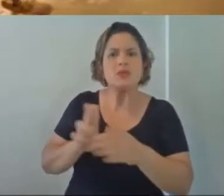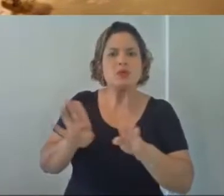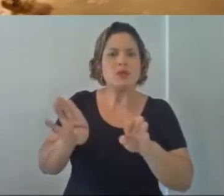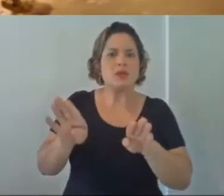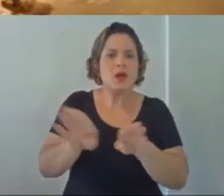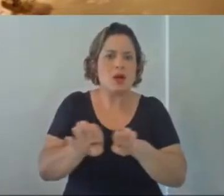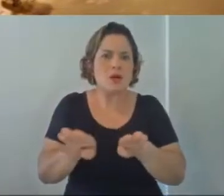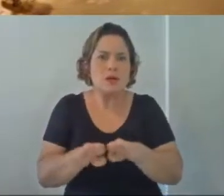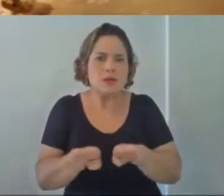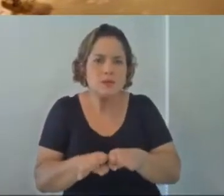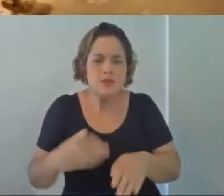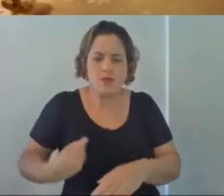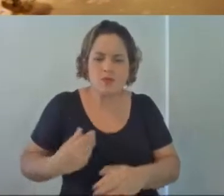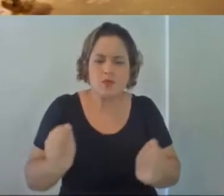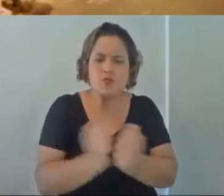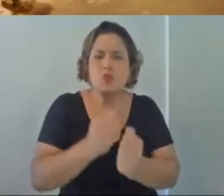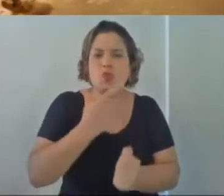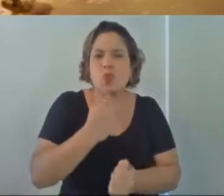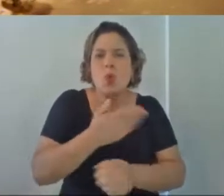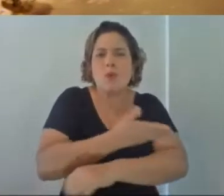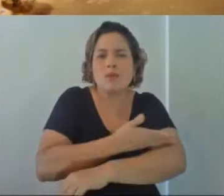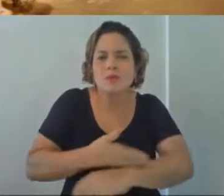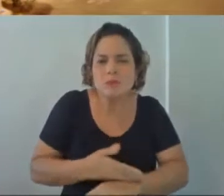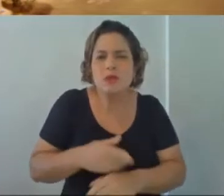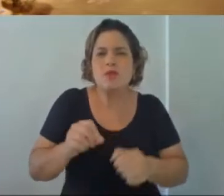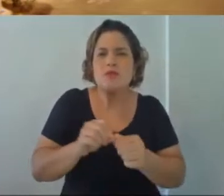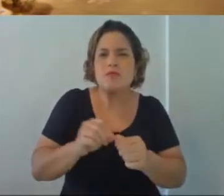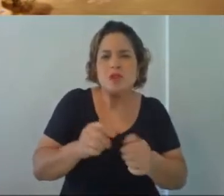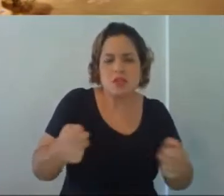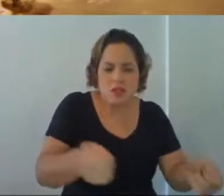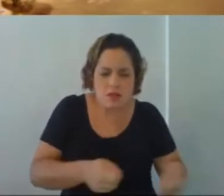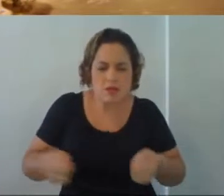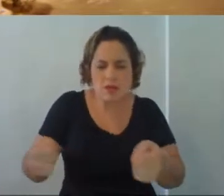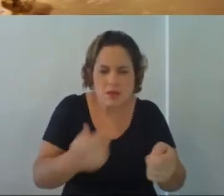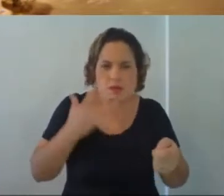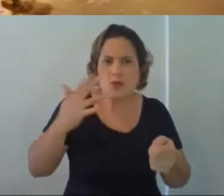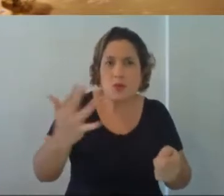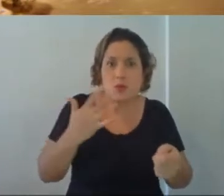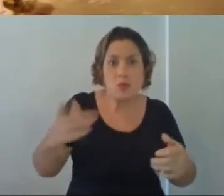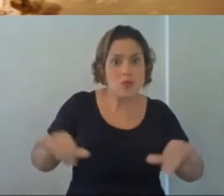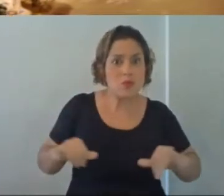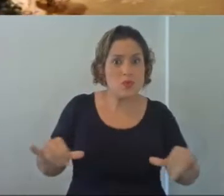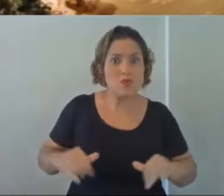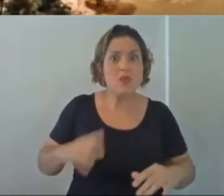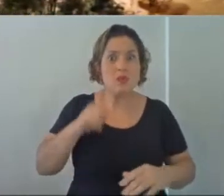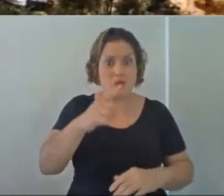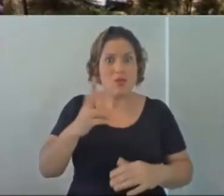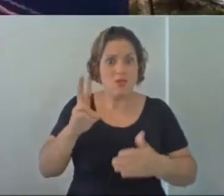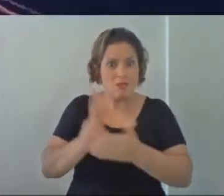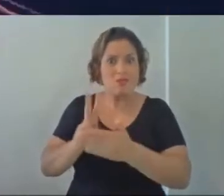que tem mais de 20 mil garimpeiros atuando lá dentro da reserva. Os Yanomamis também são netos de Macunaíma, porque